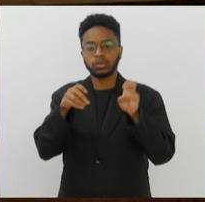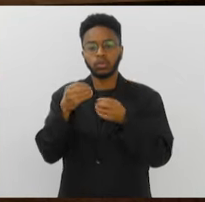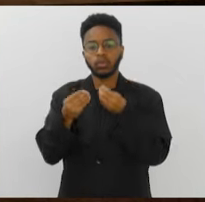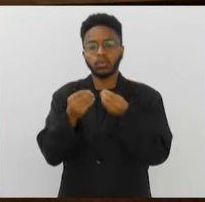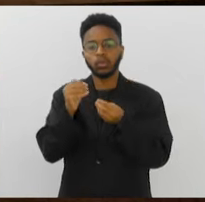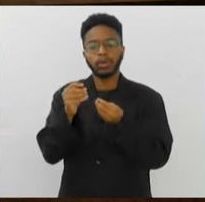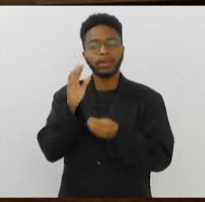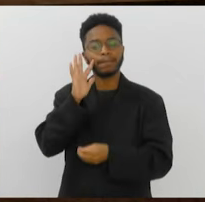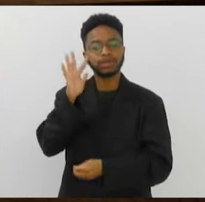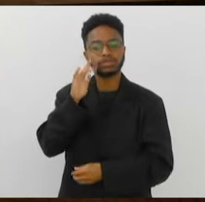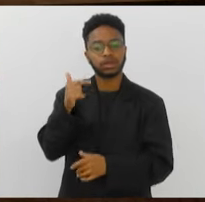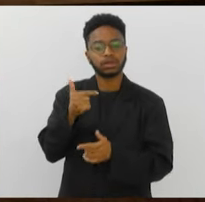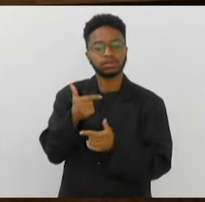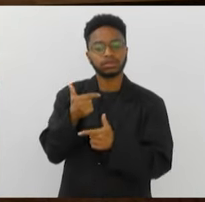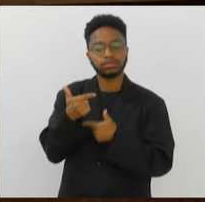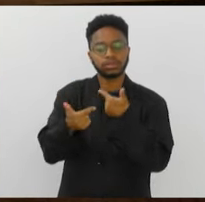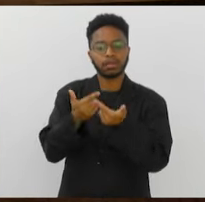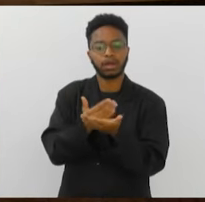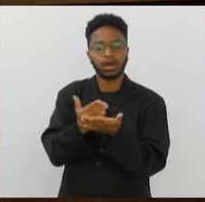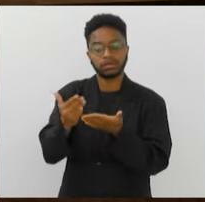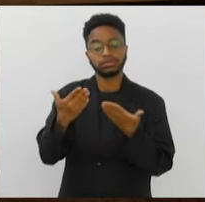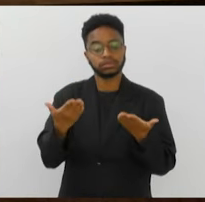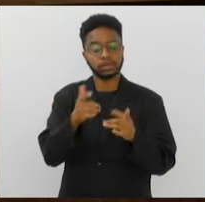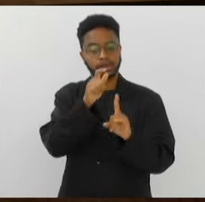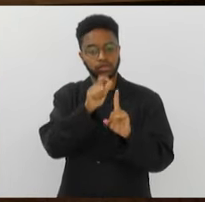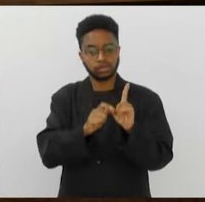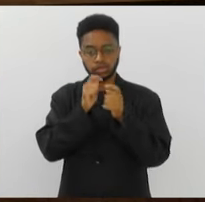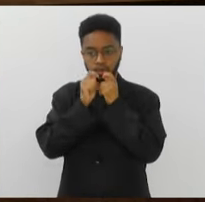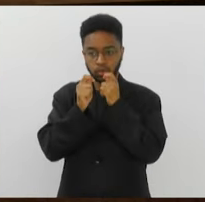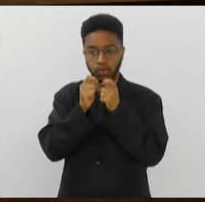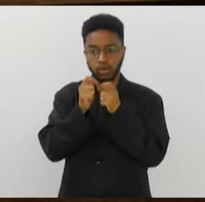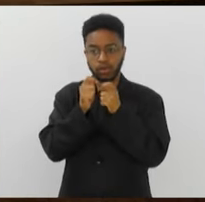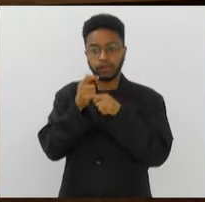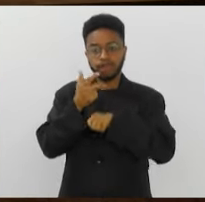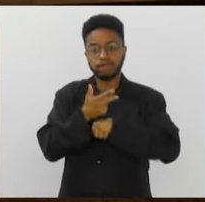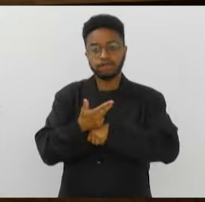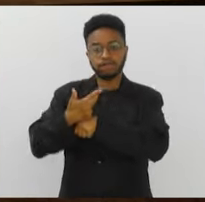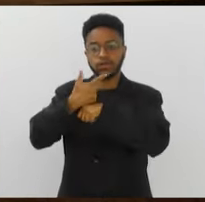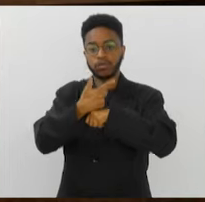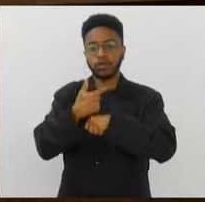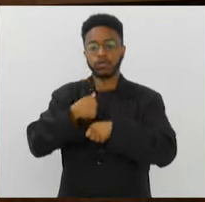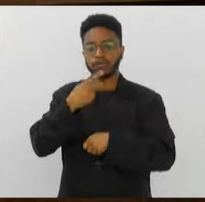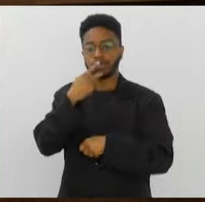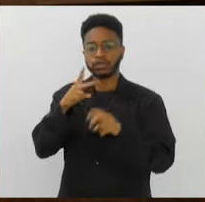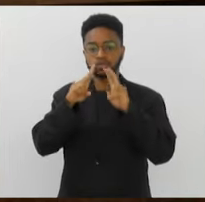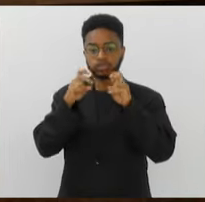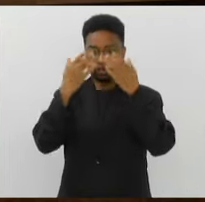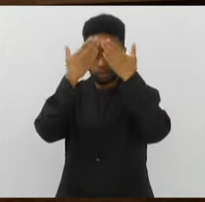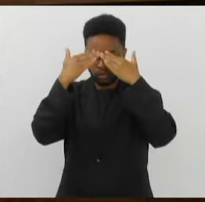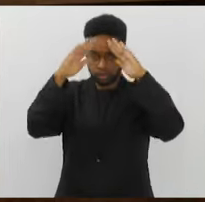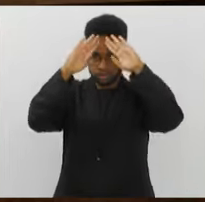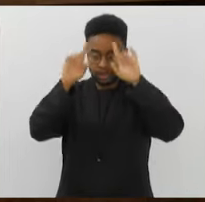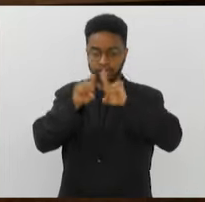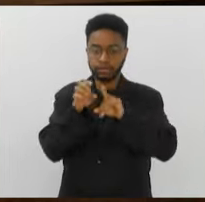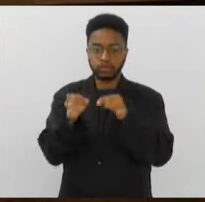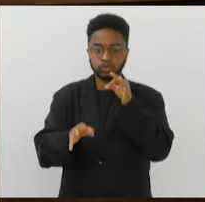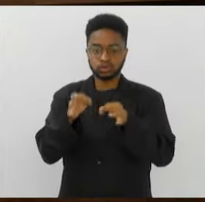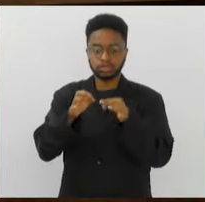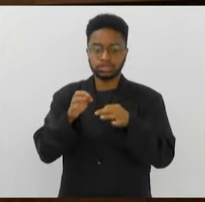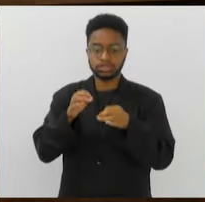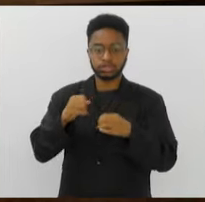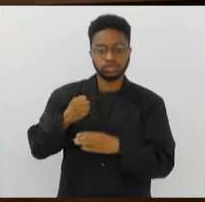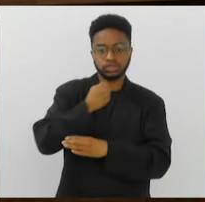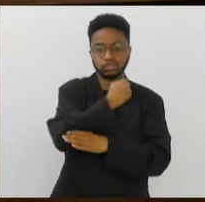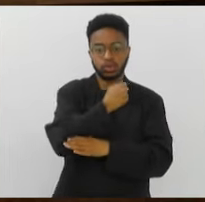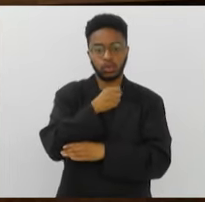trabalho. E Magna Vita cobriu a minha abertura, que falou sobre orixás e a justiça de Xangô naquele lugar, de